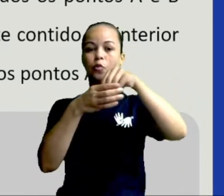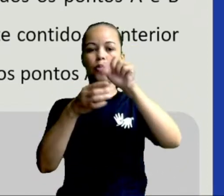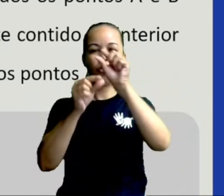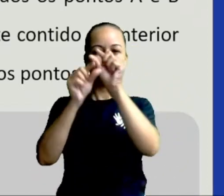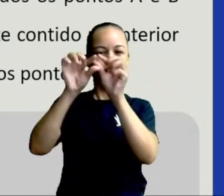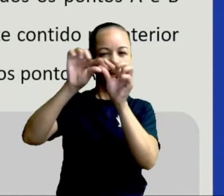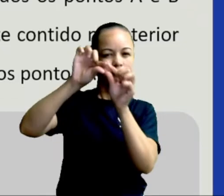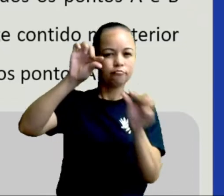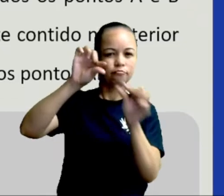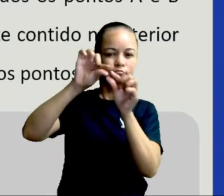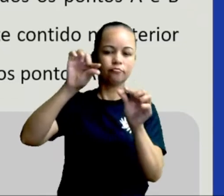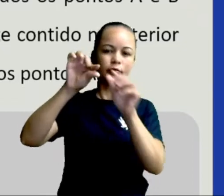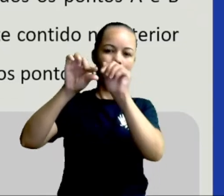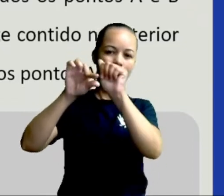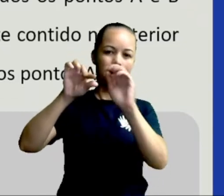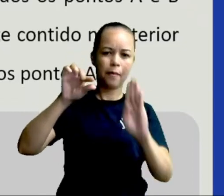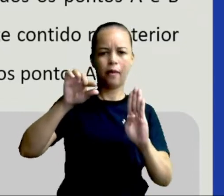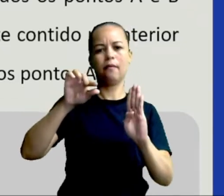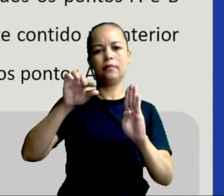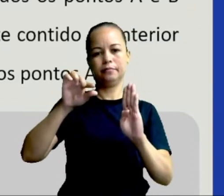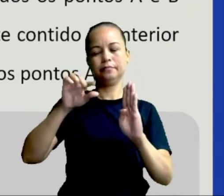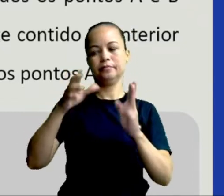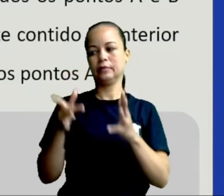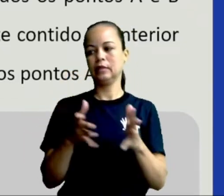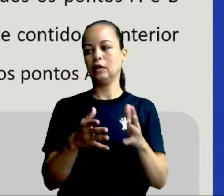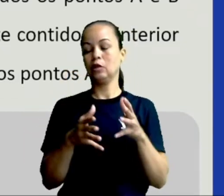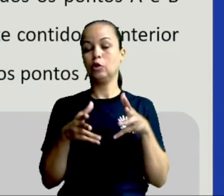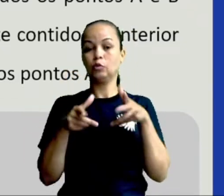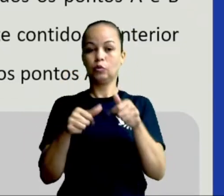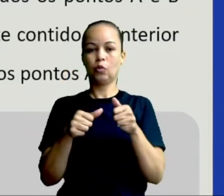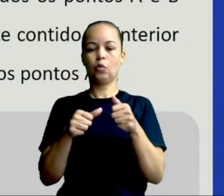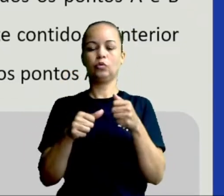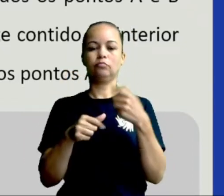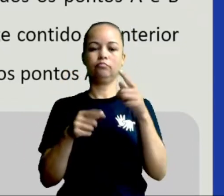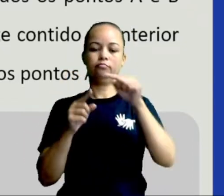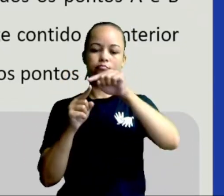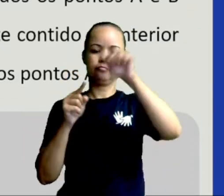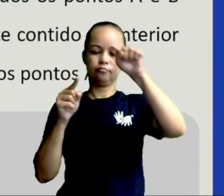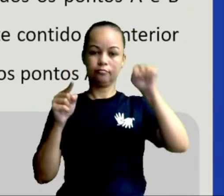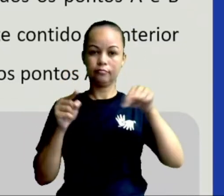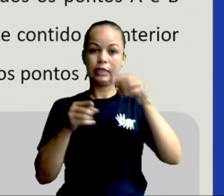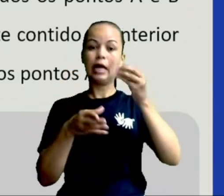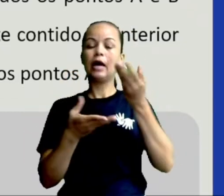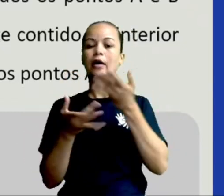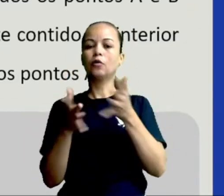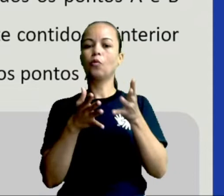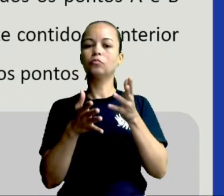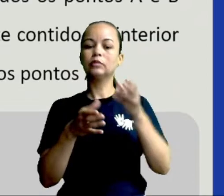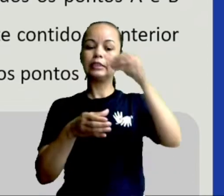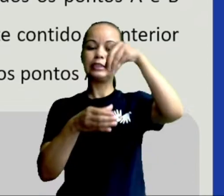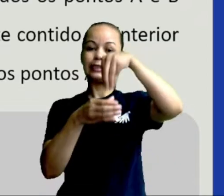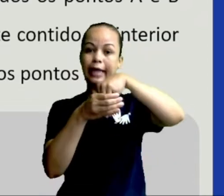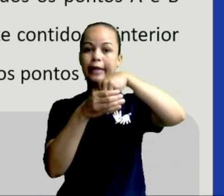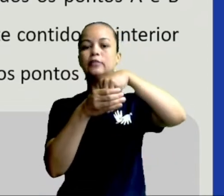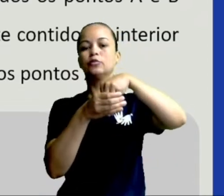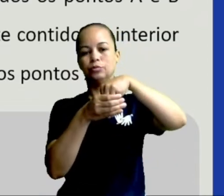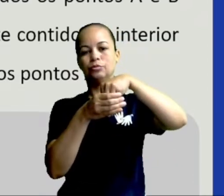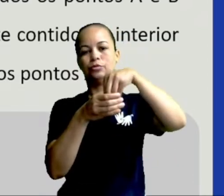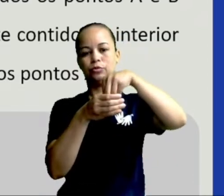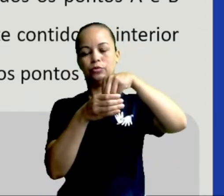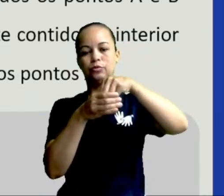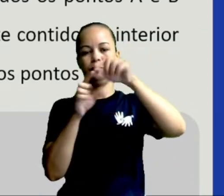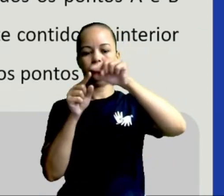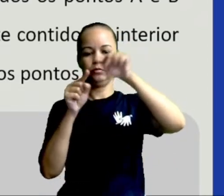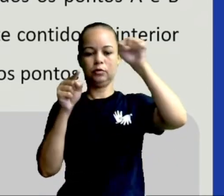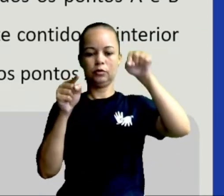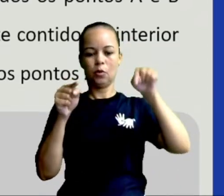reta AB, tá? Então, quando todo o segmento de reta estiver contido no interior do